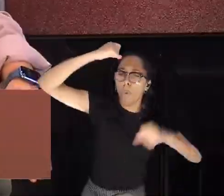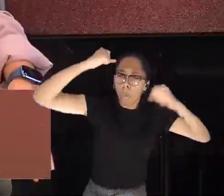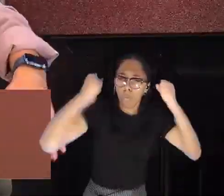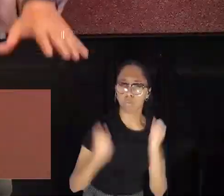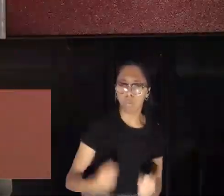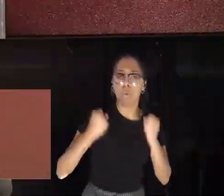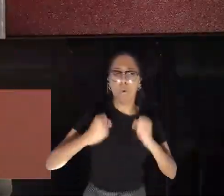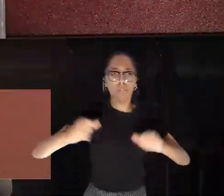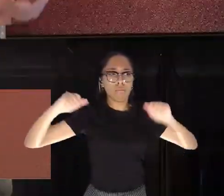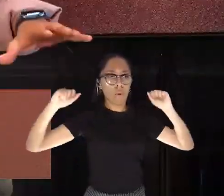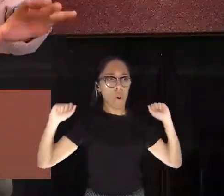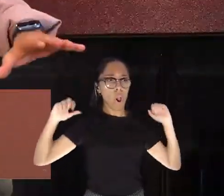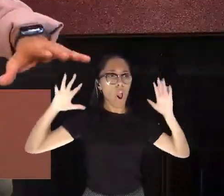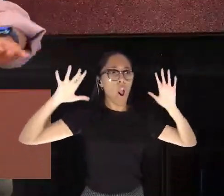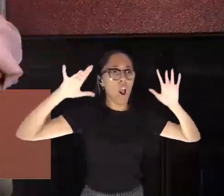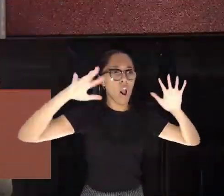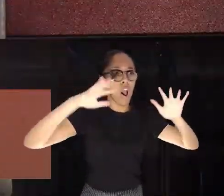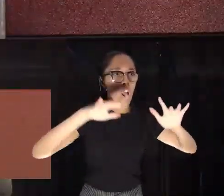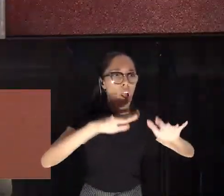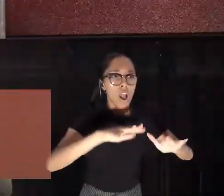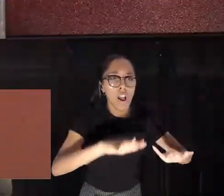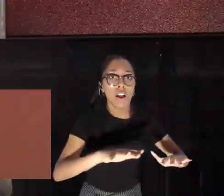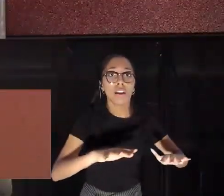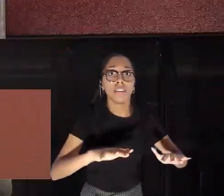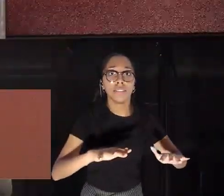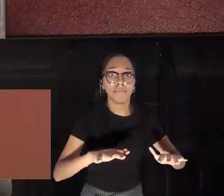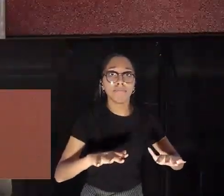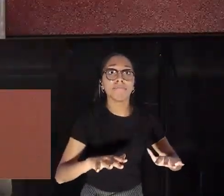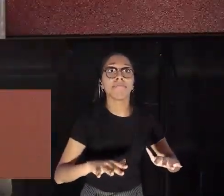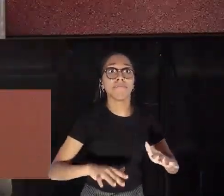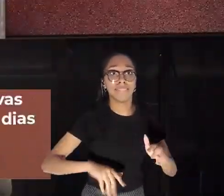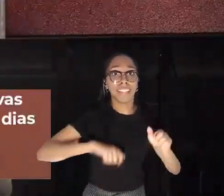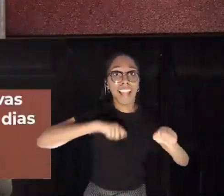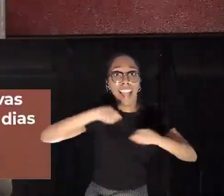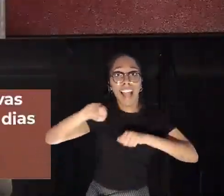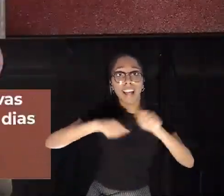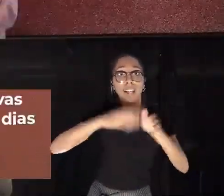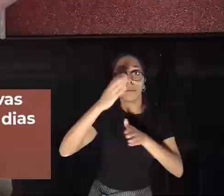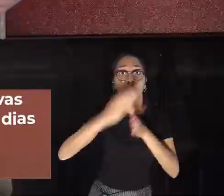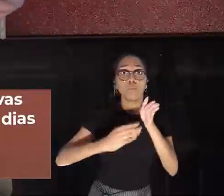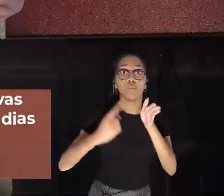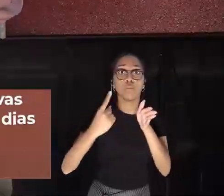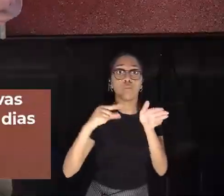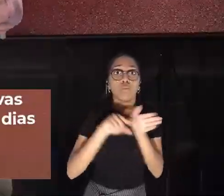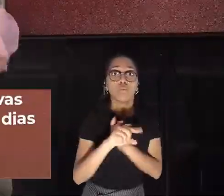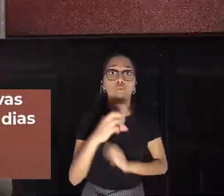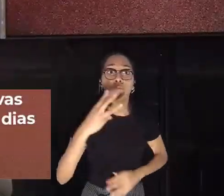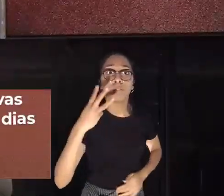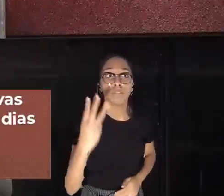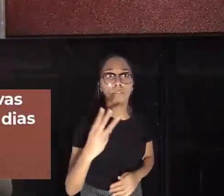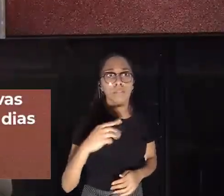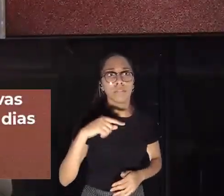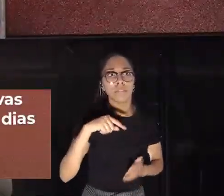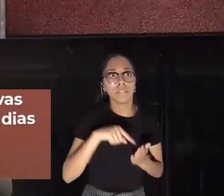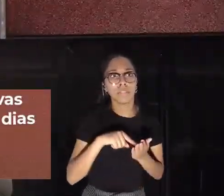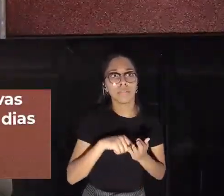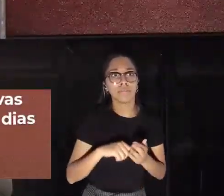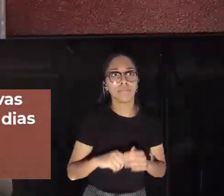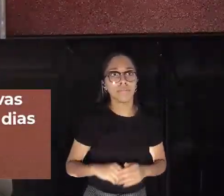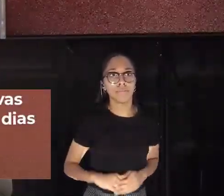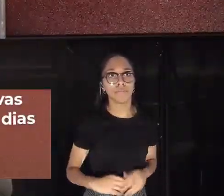do alto? O Espírito Santo. Atos 1:3. Depois do seu sofrimento,